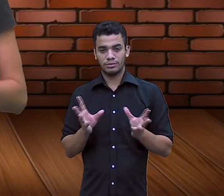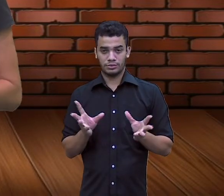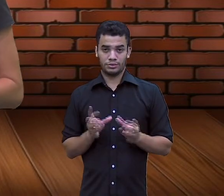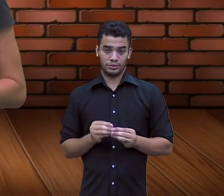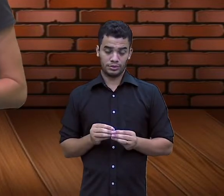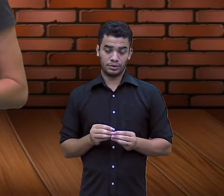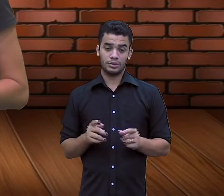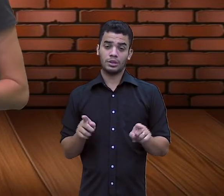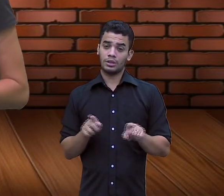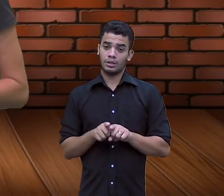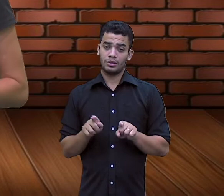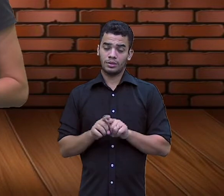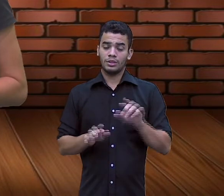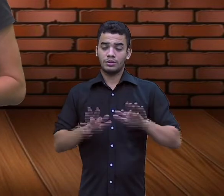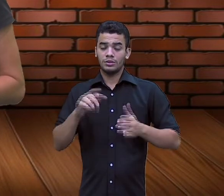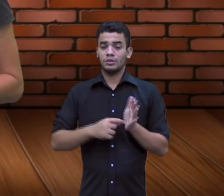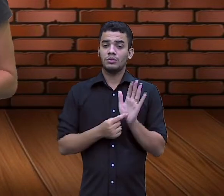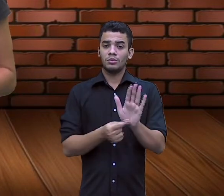um ditado popular.